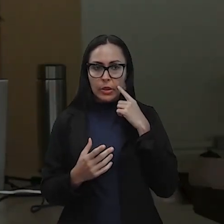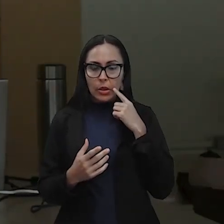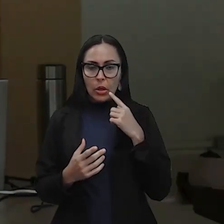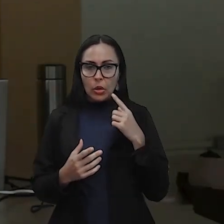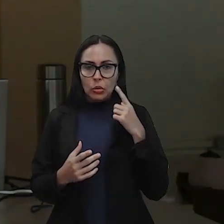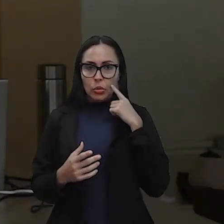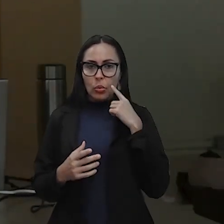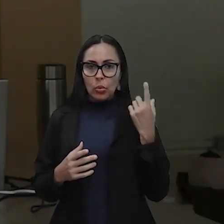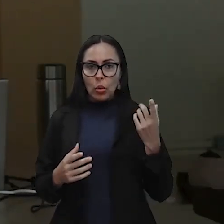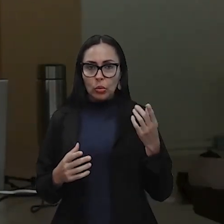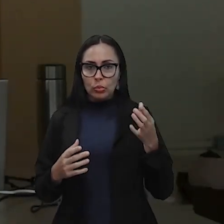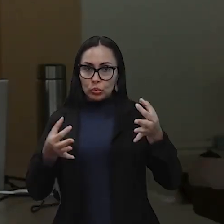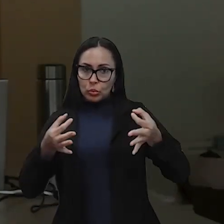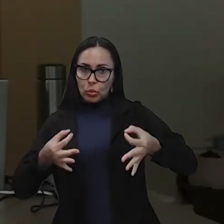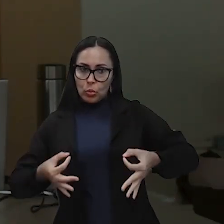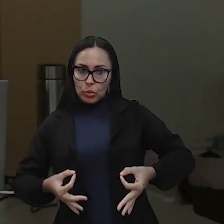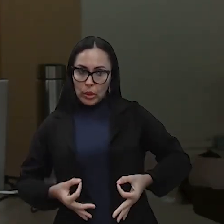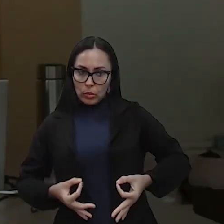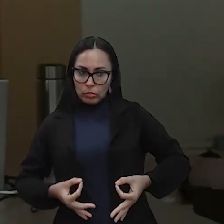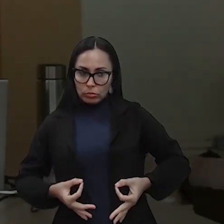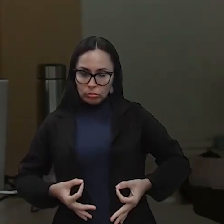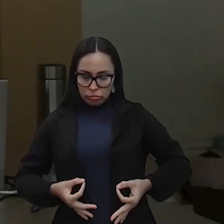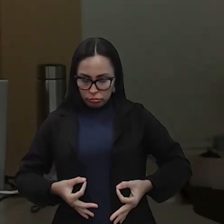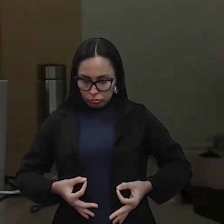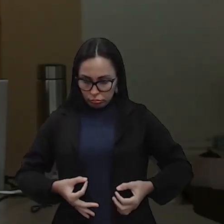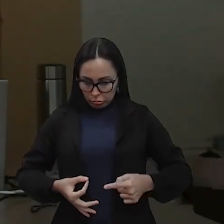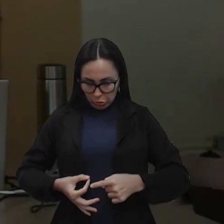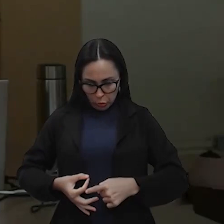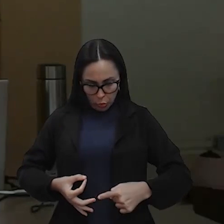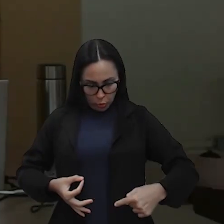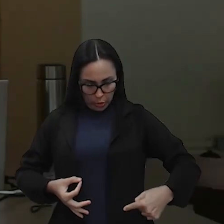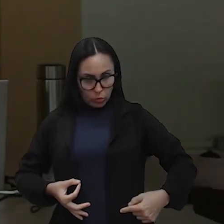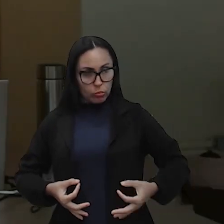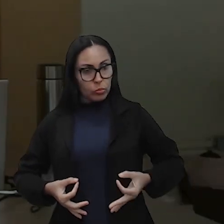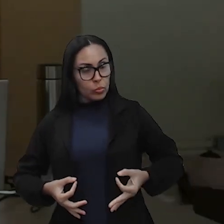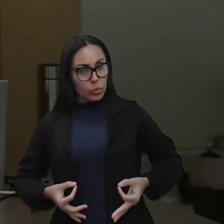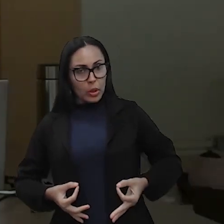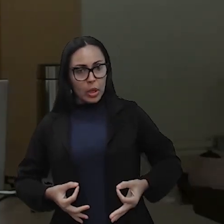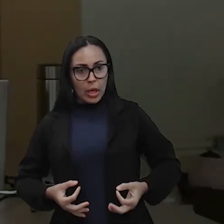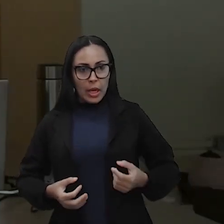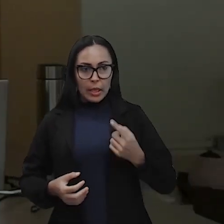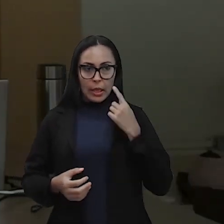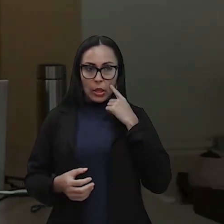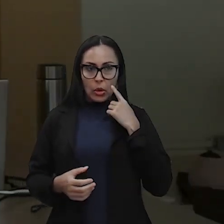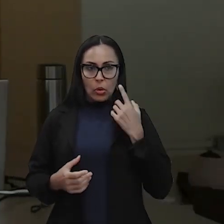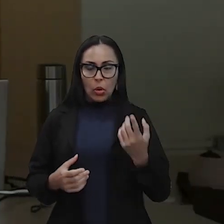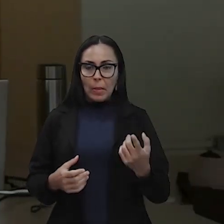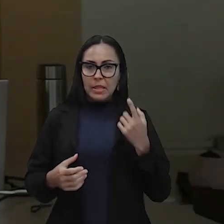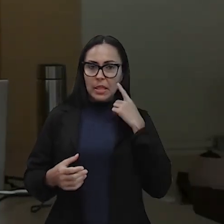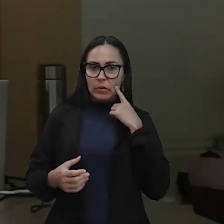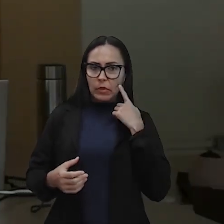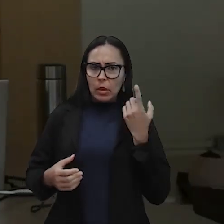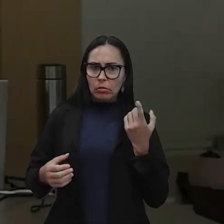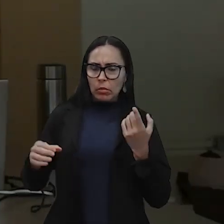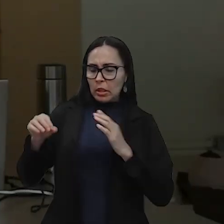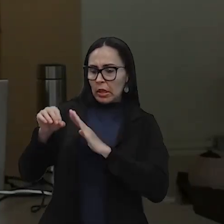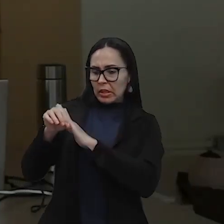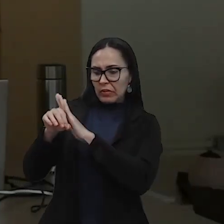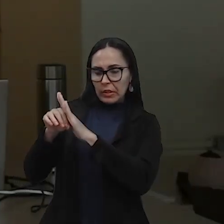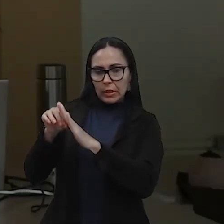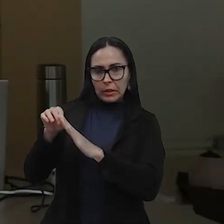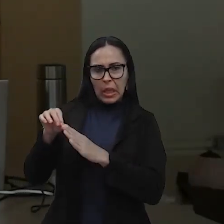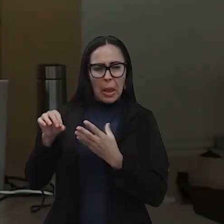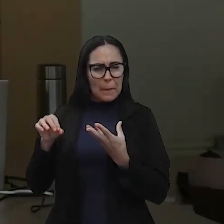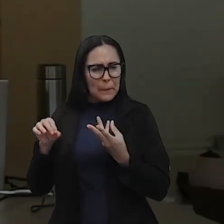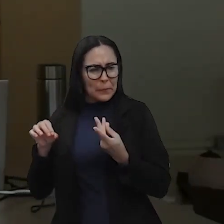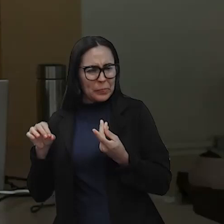é exatamente aqui, é como uma mão fechada. E aí o organismo começa a produzir aquela secreção catarrenta, que é o muco, tampão